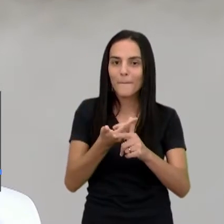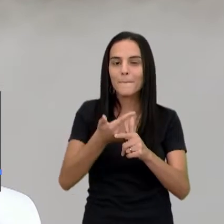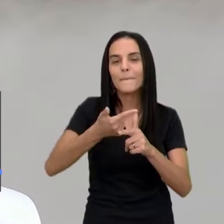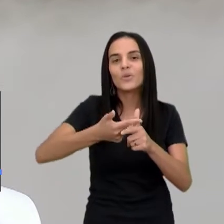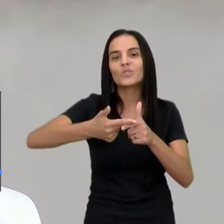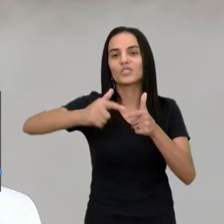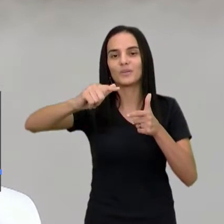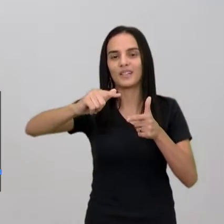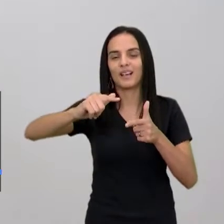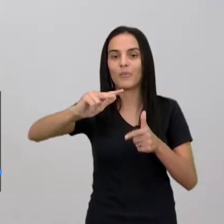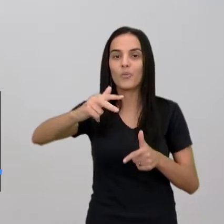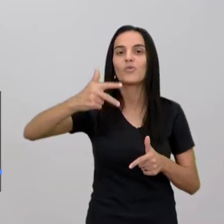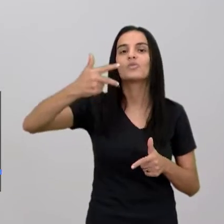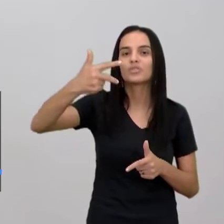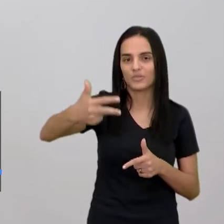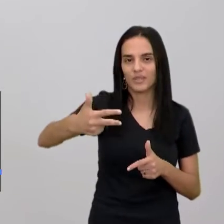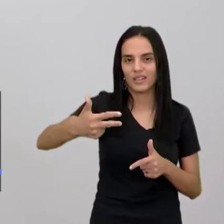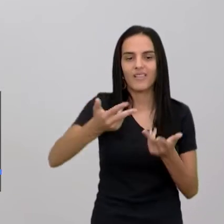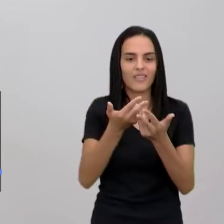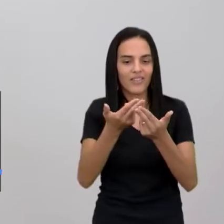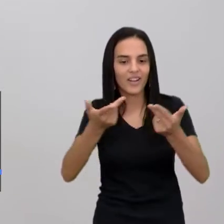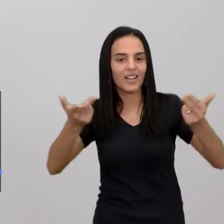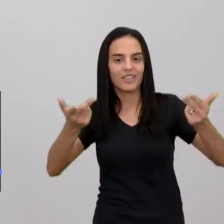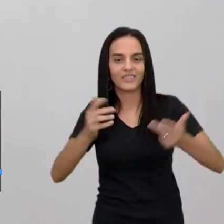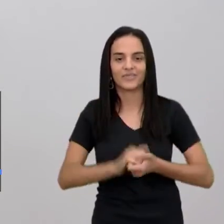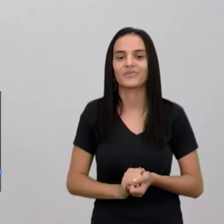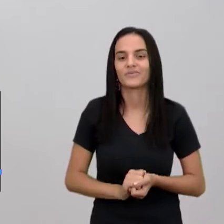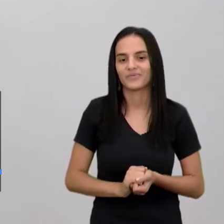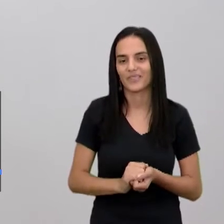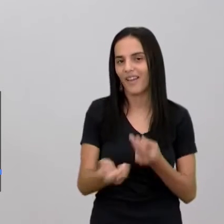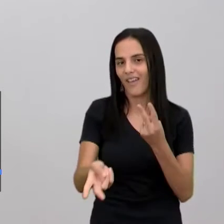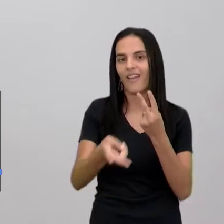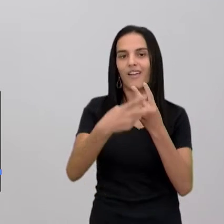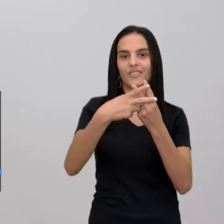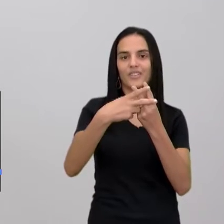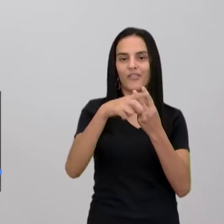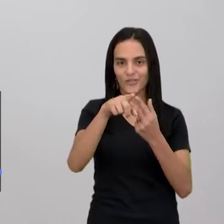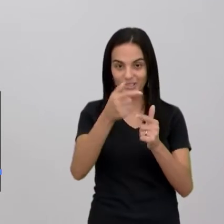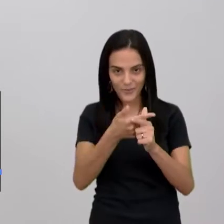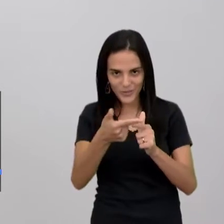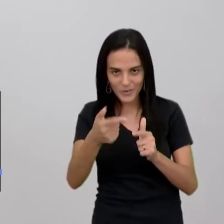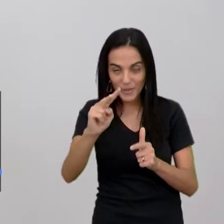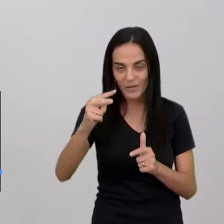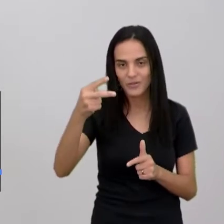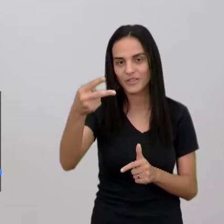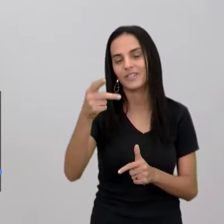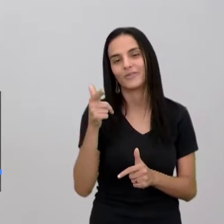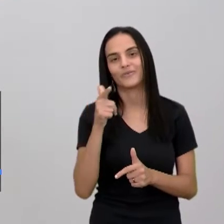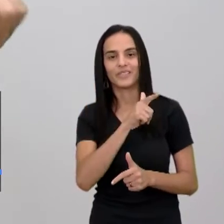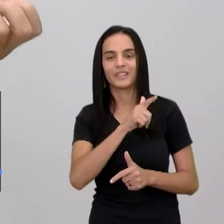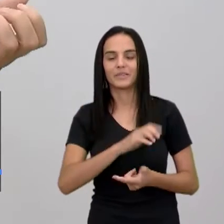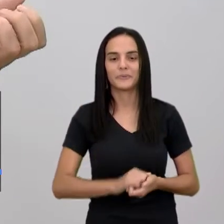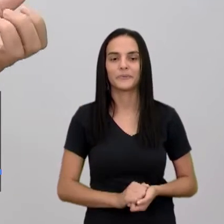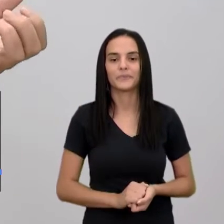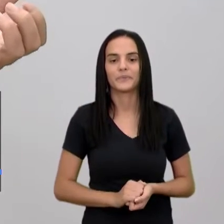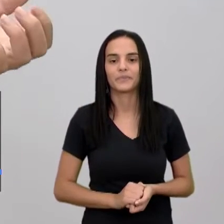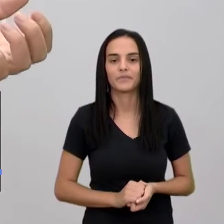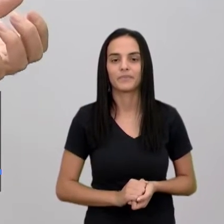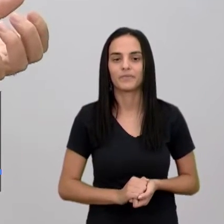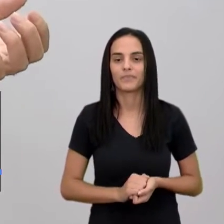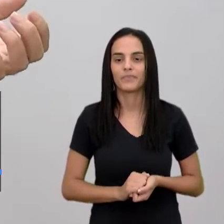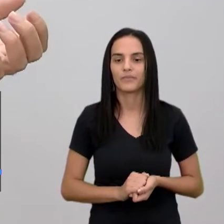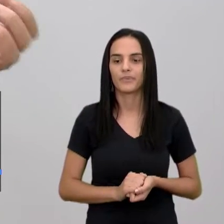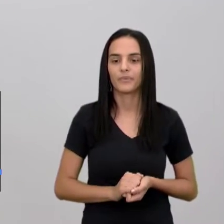né, nesse caso. Portanto, o nome do aprofundamento, hashtag Quem Divide Multiplica, além de